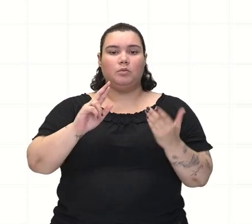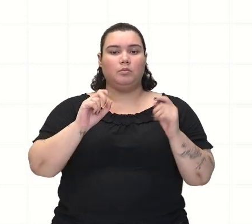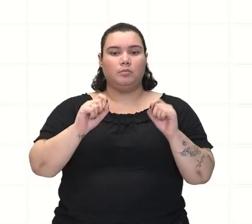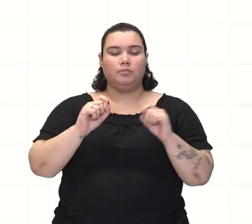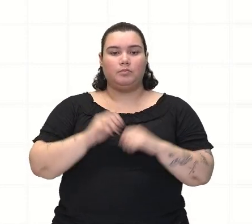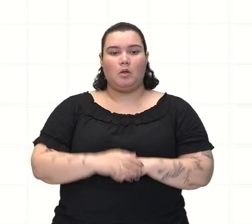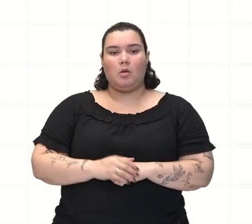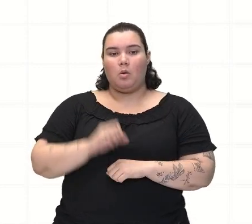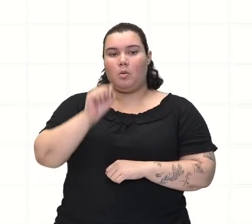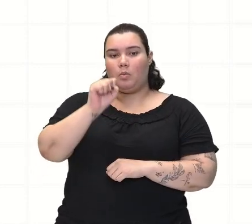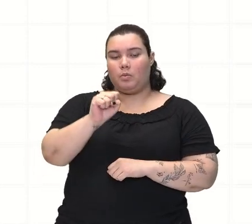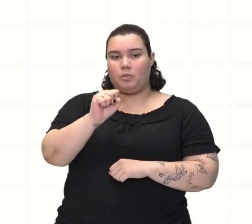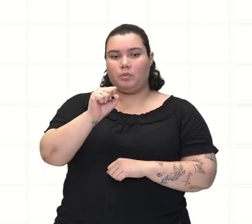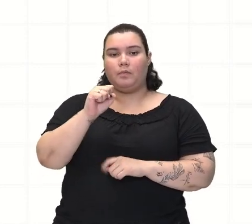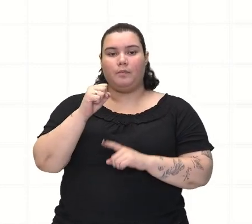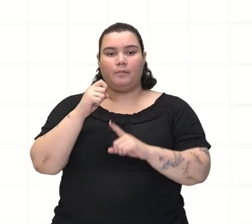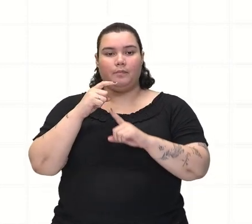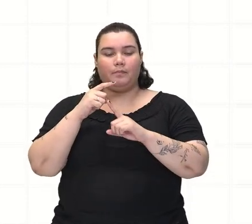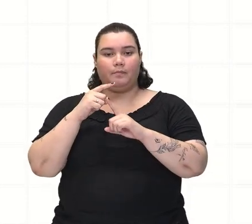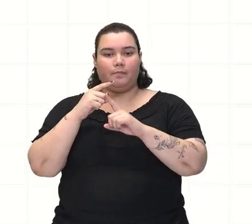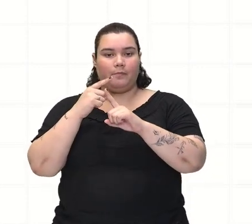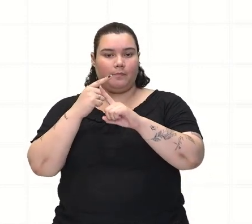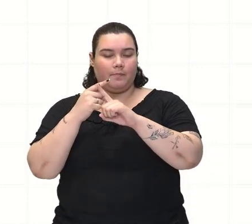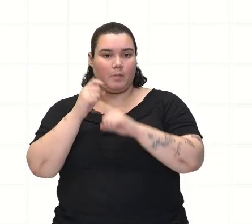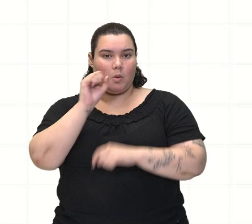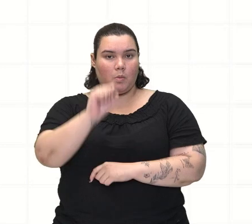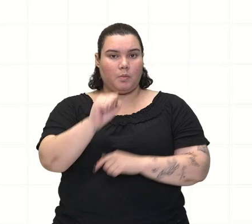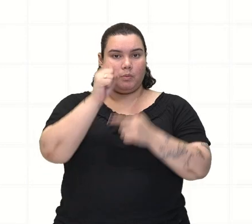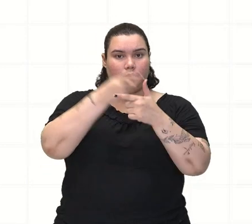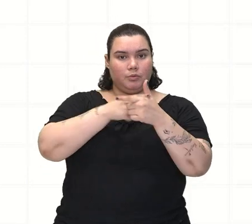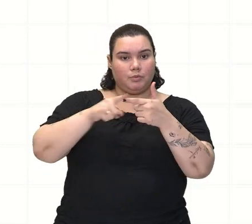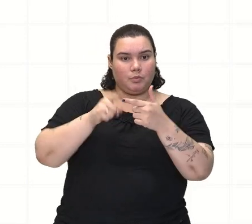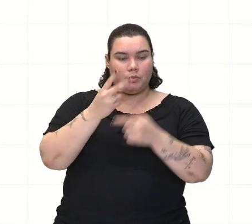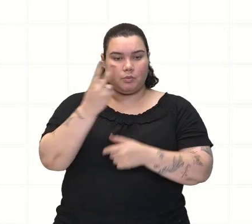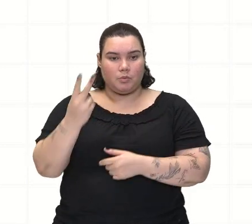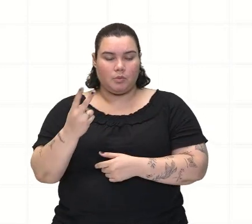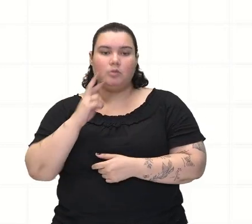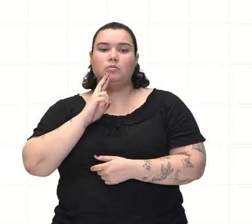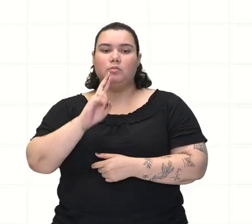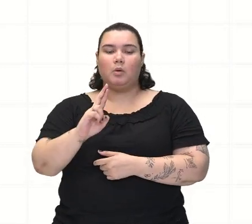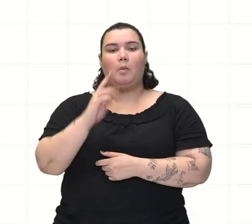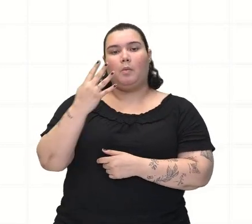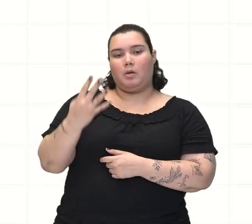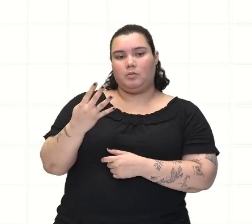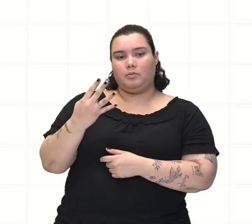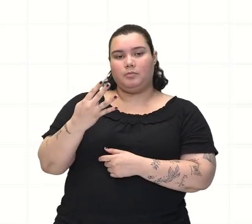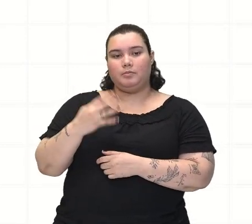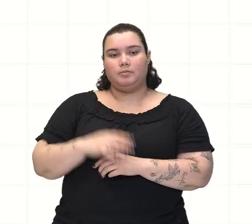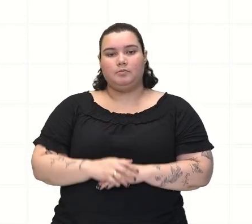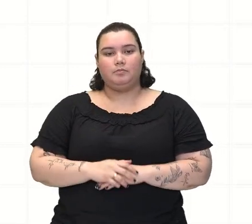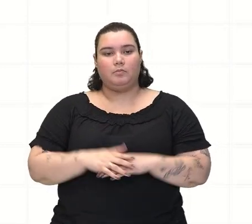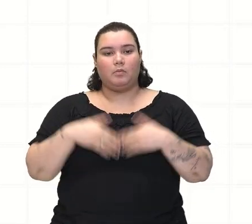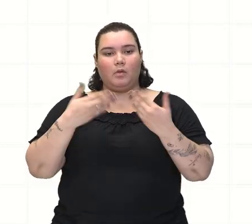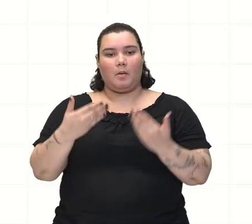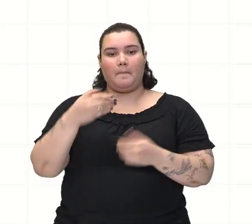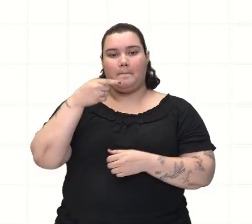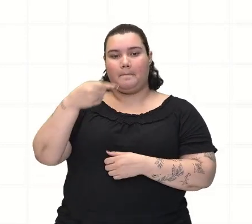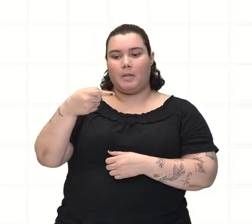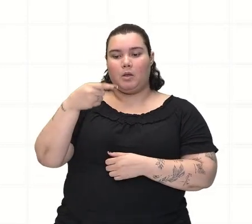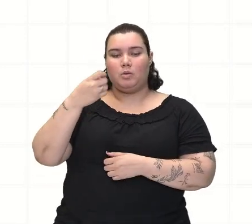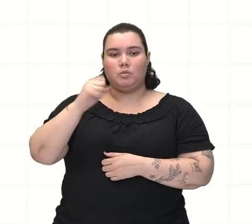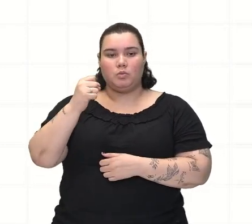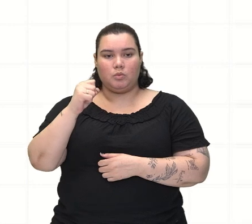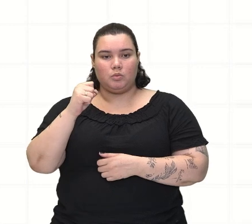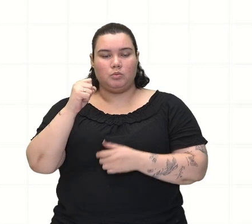8 vezes, né? Aqui como é 2, ó, 8 dividido por 2 tem que ser quanto? 4. Então vai ficar menos 8 dividido por